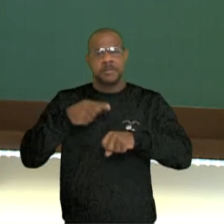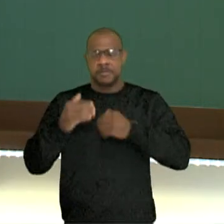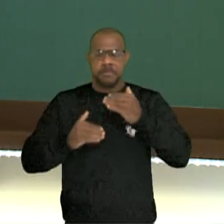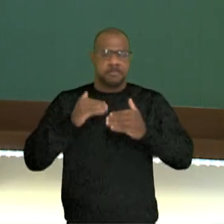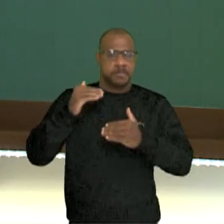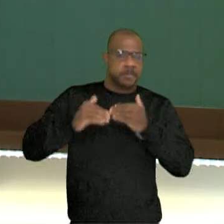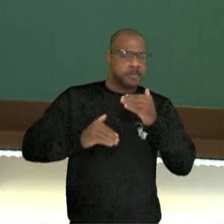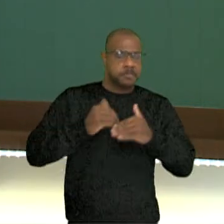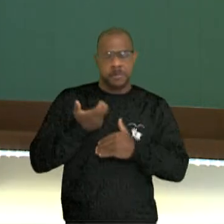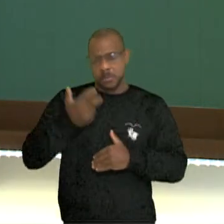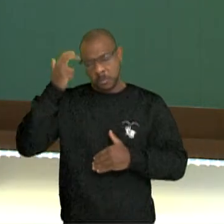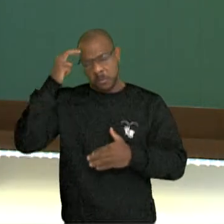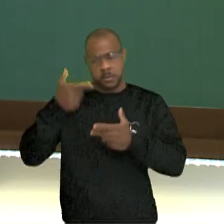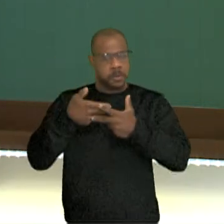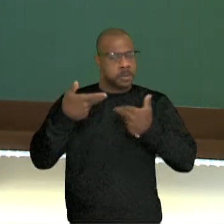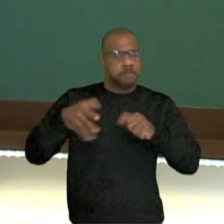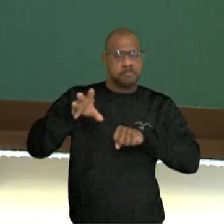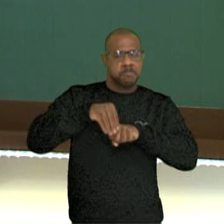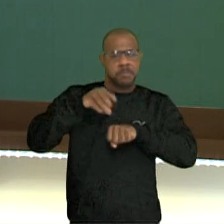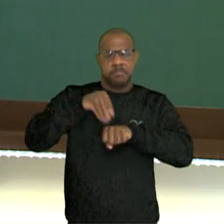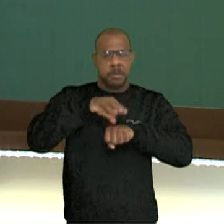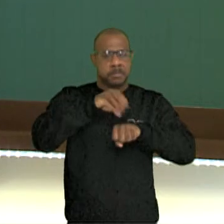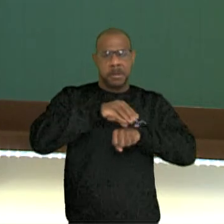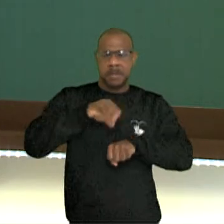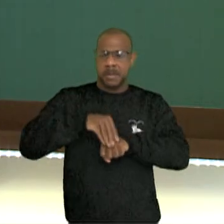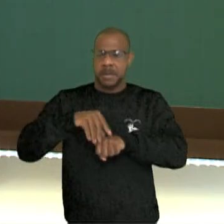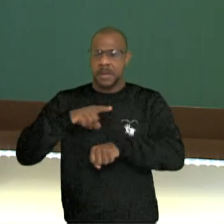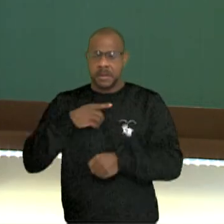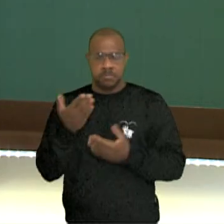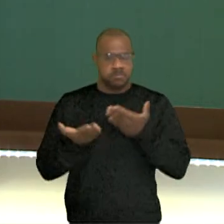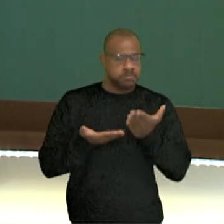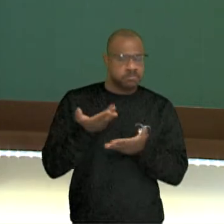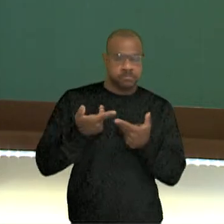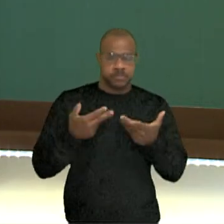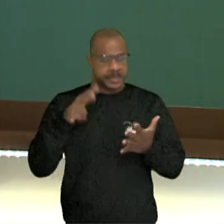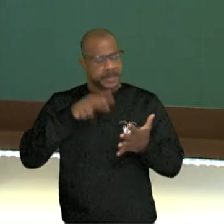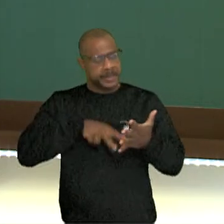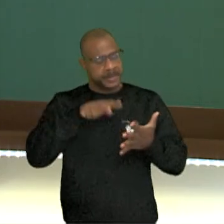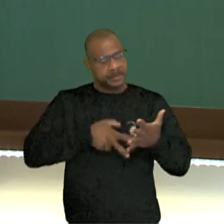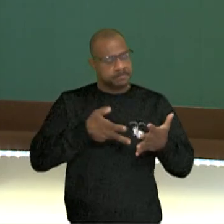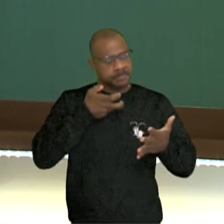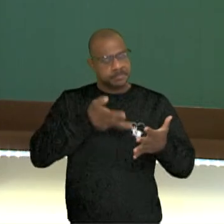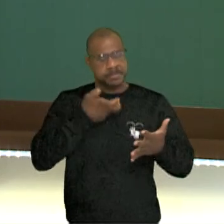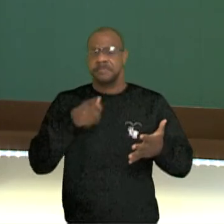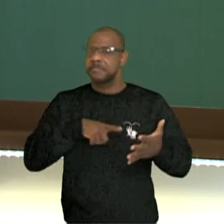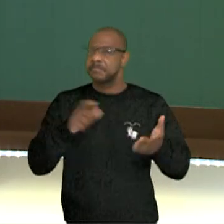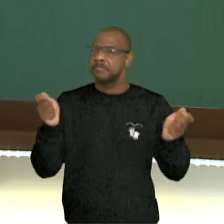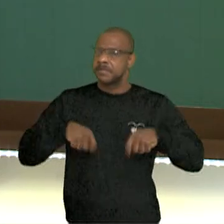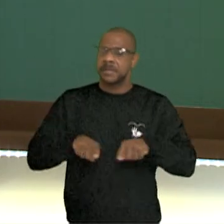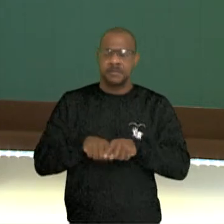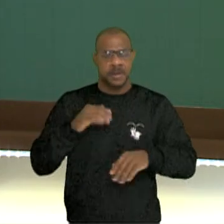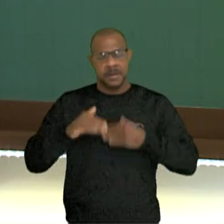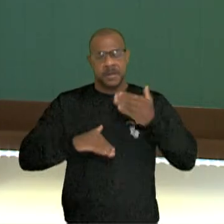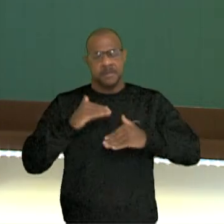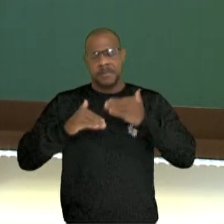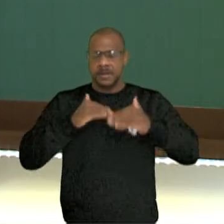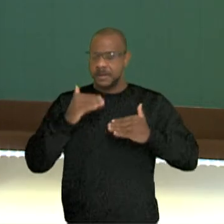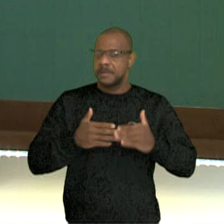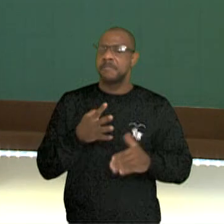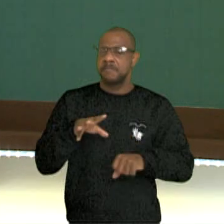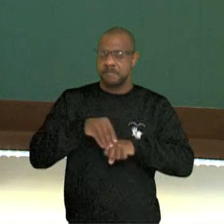bagagem cultural, nós vamos adquirindo outras habilidades leitoras e vamos melhorando então o